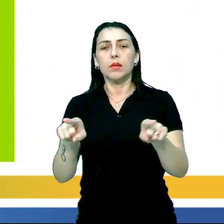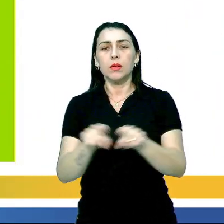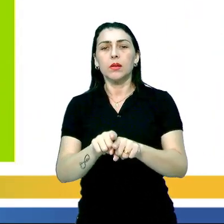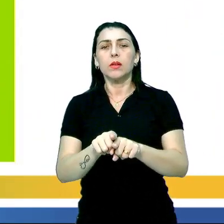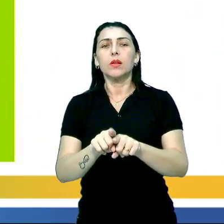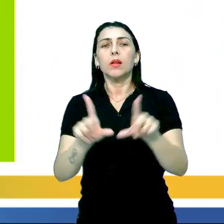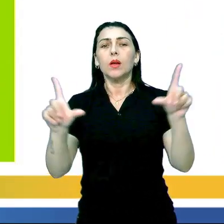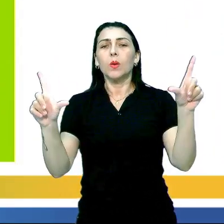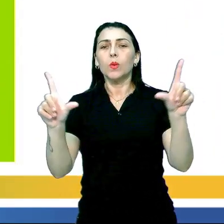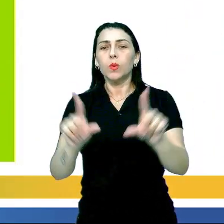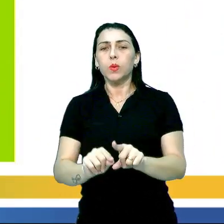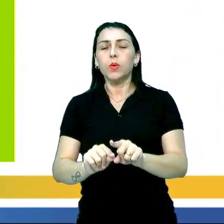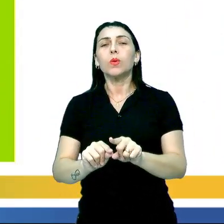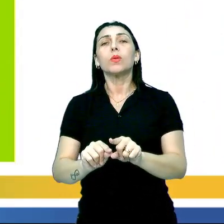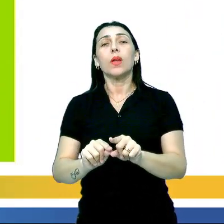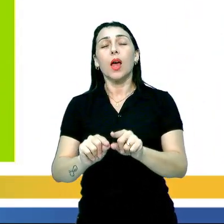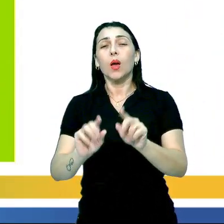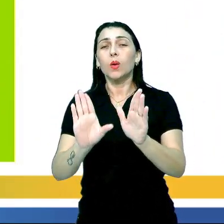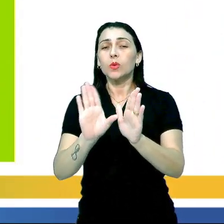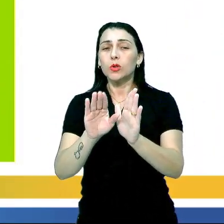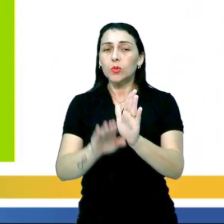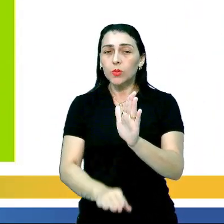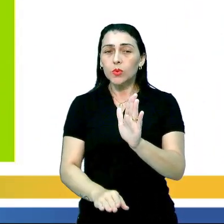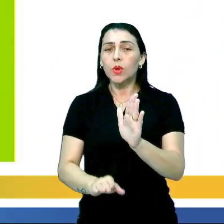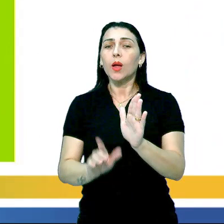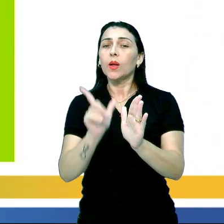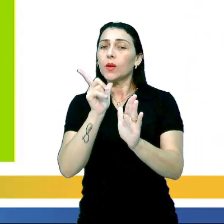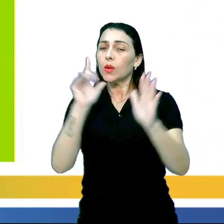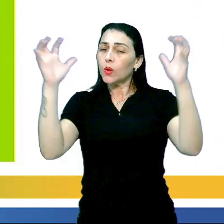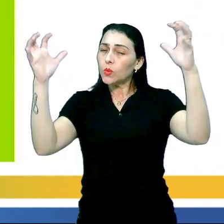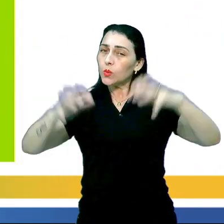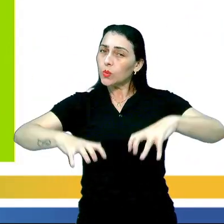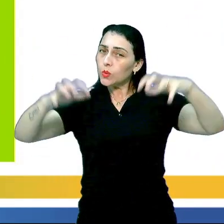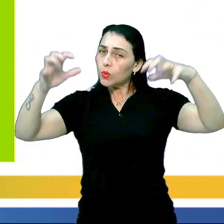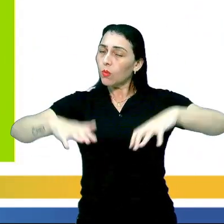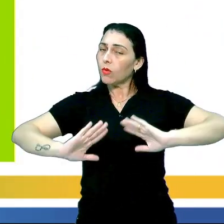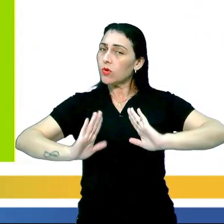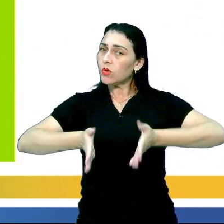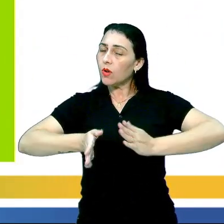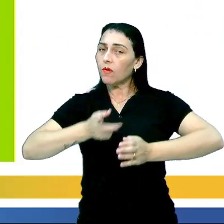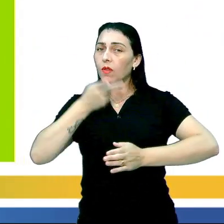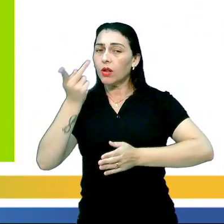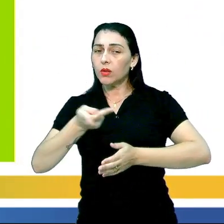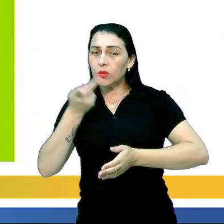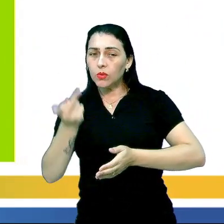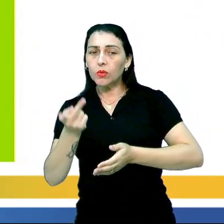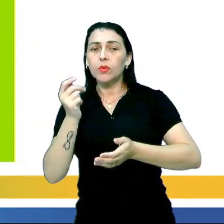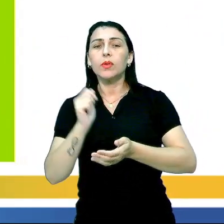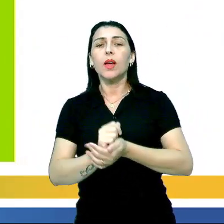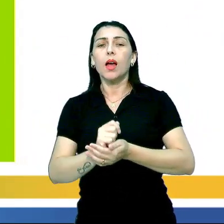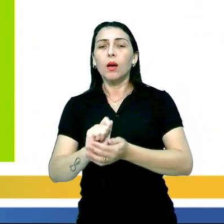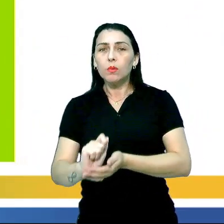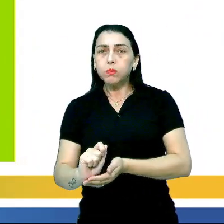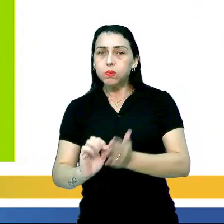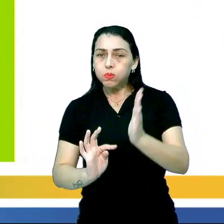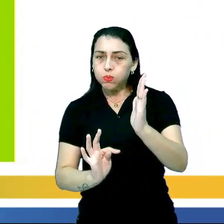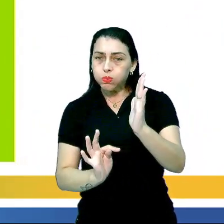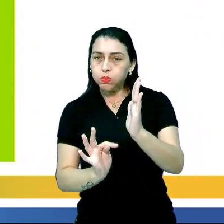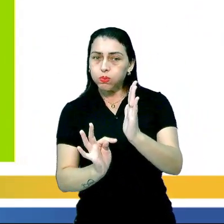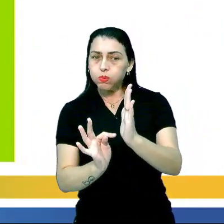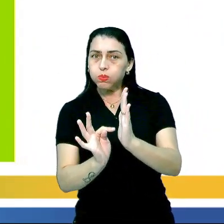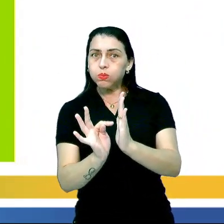dos aquíferos, a diminuição dos índices pluviométricos, que a gente já falou sobre essa questão das chuvas nas